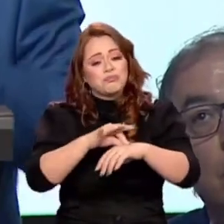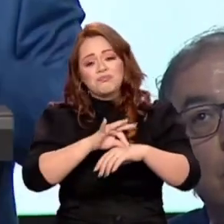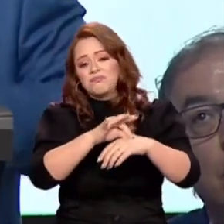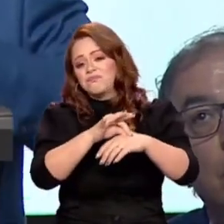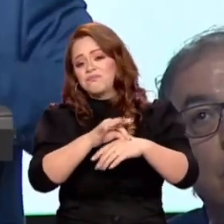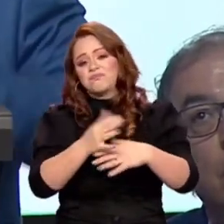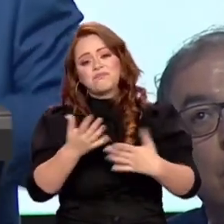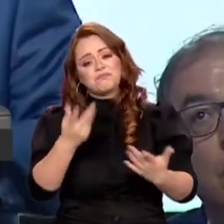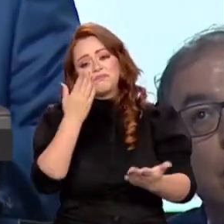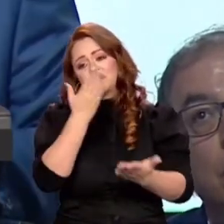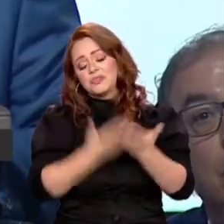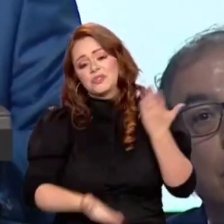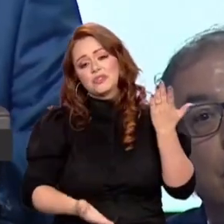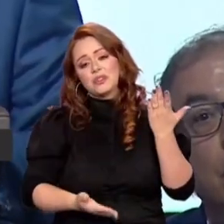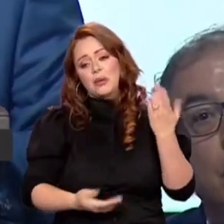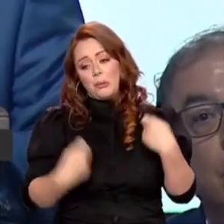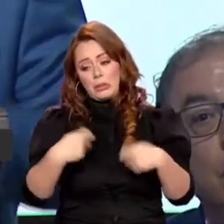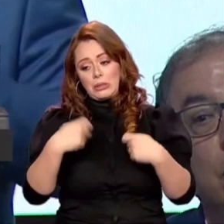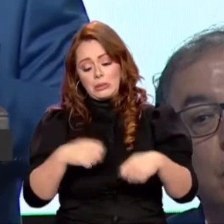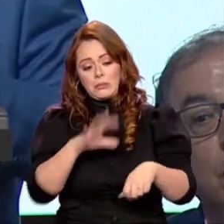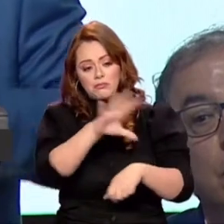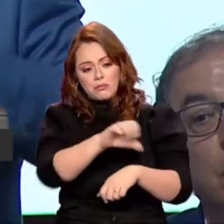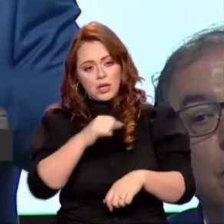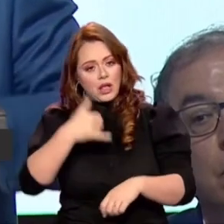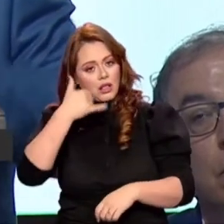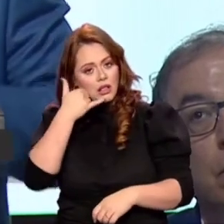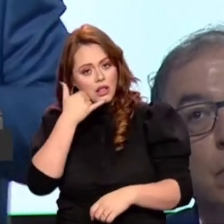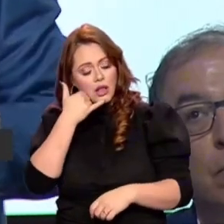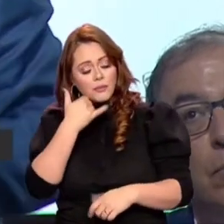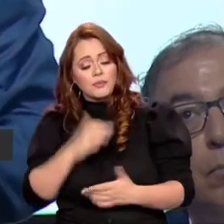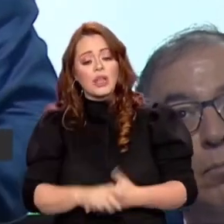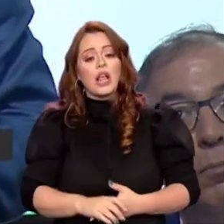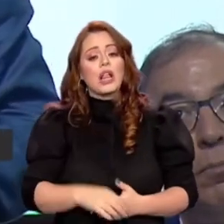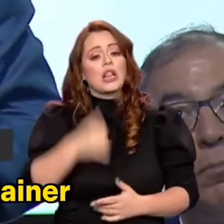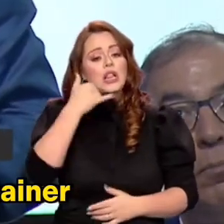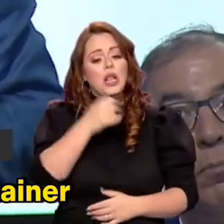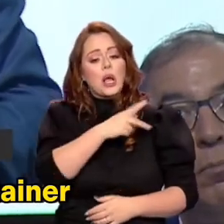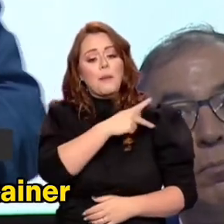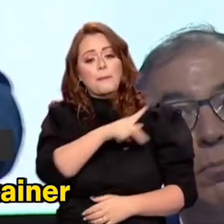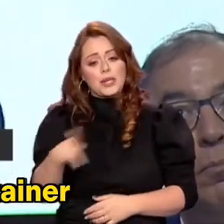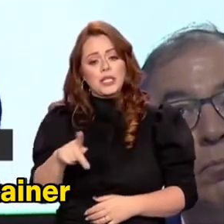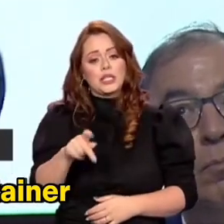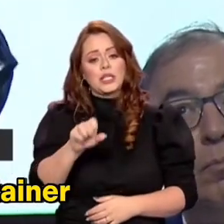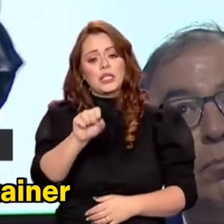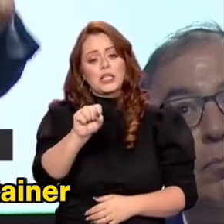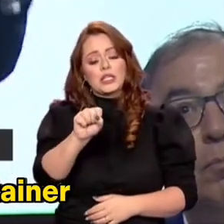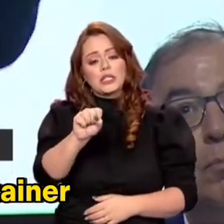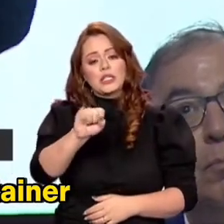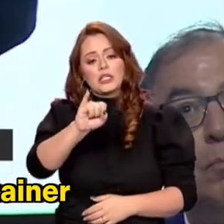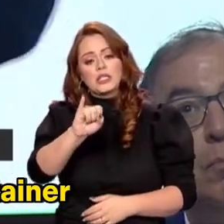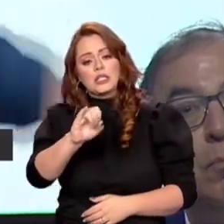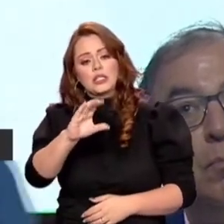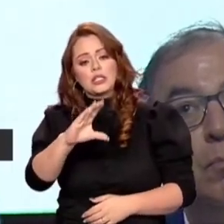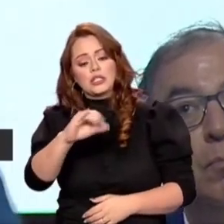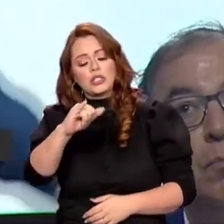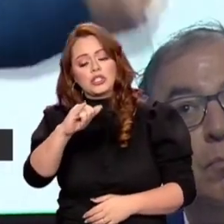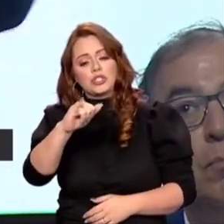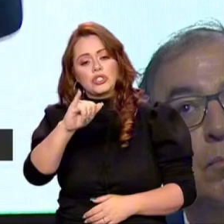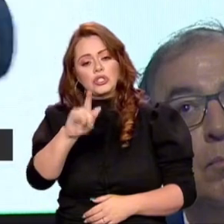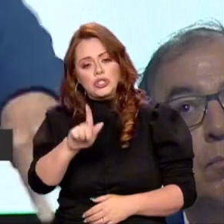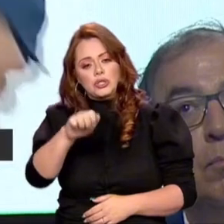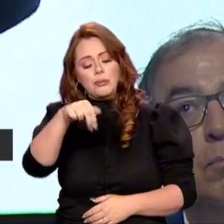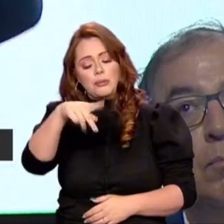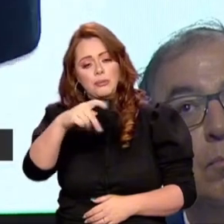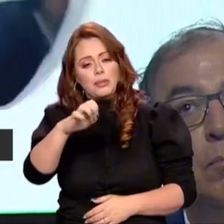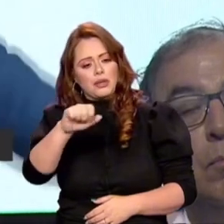Eu precisei pegar o telefone, ligar para o presidente Xi Jinping. Eu não quero saber se o cara que tem o contêiner votou